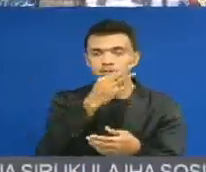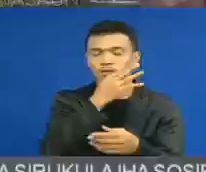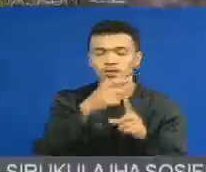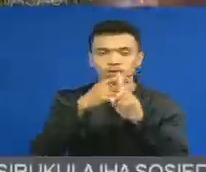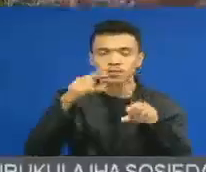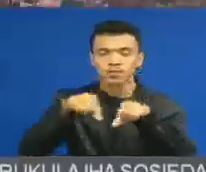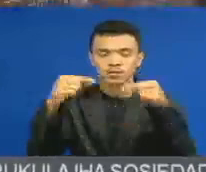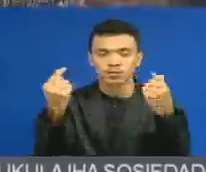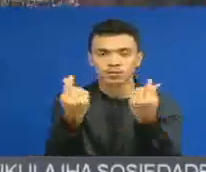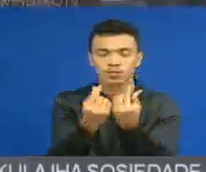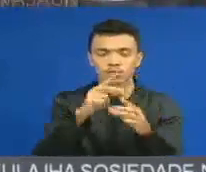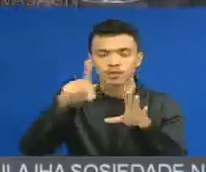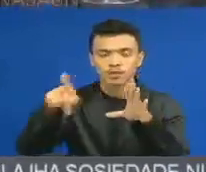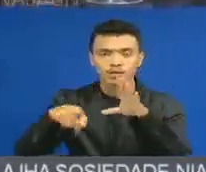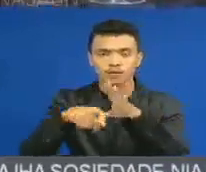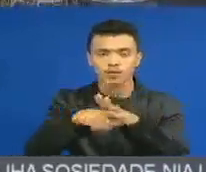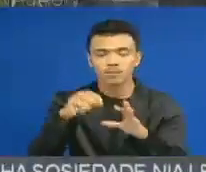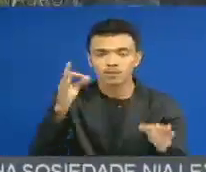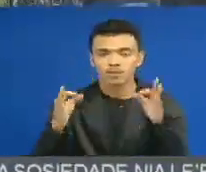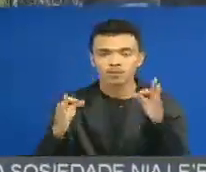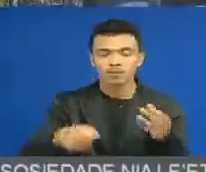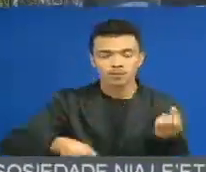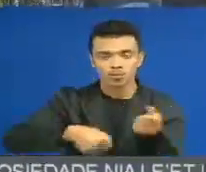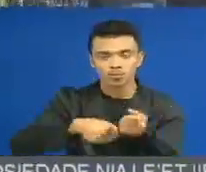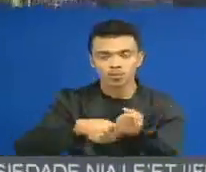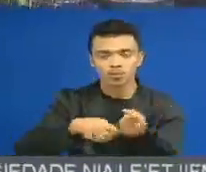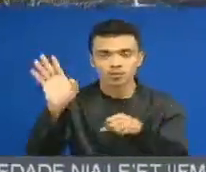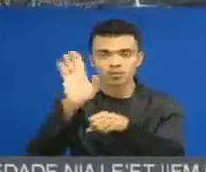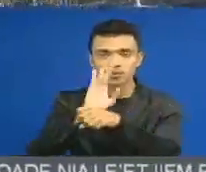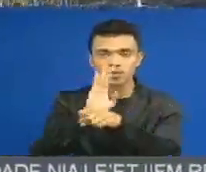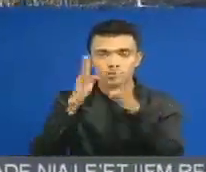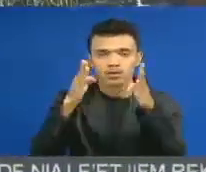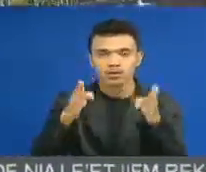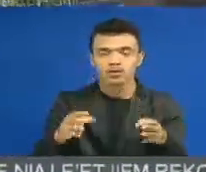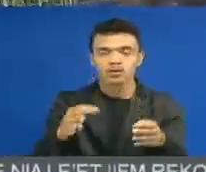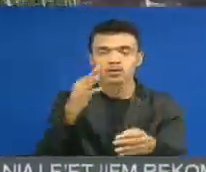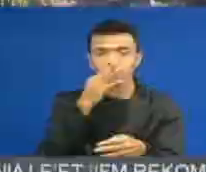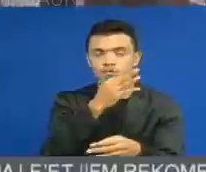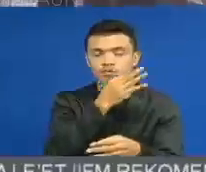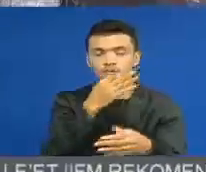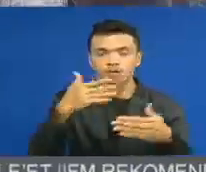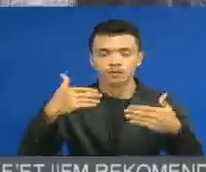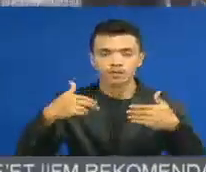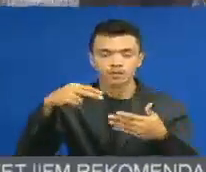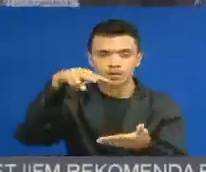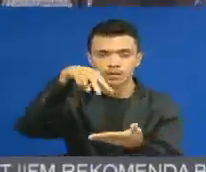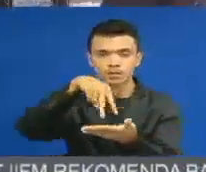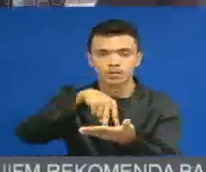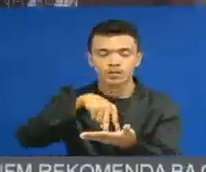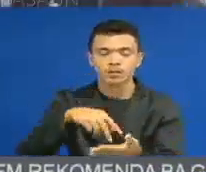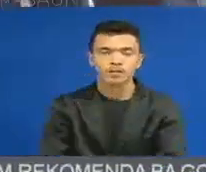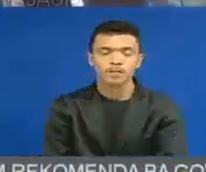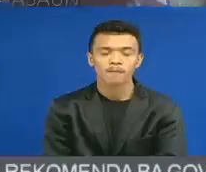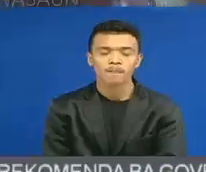debe participa e a feira refere. A tu do ne bela suporta negociante ai funa minha existência. João da Costa,